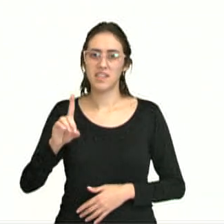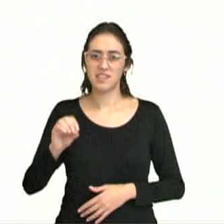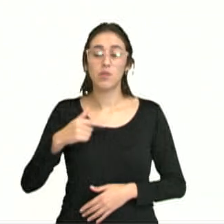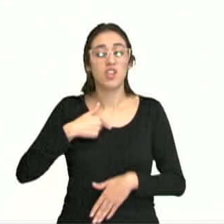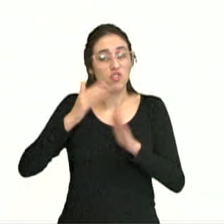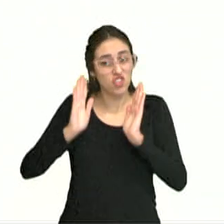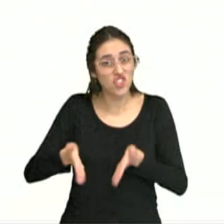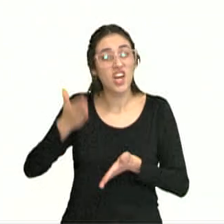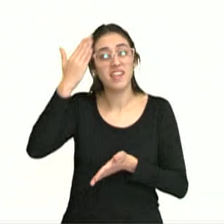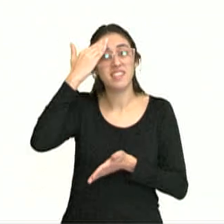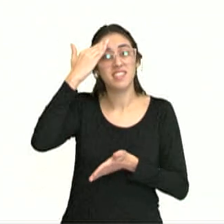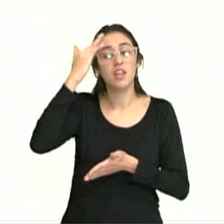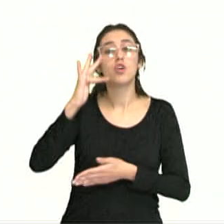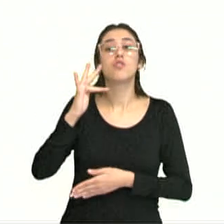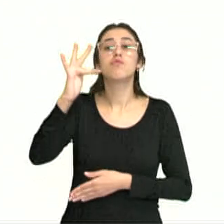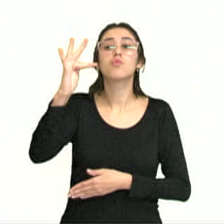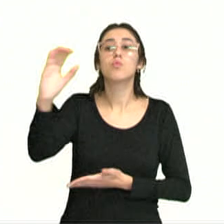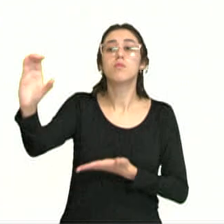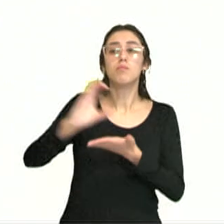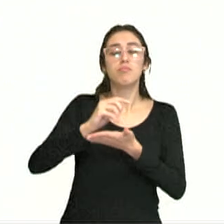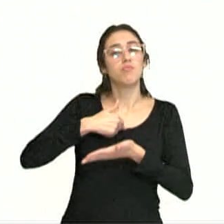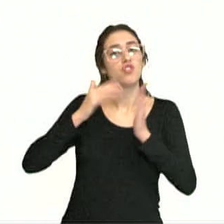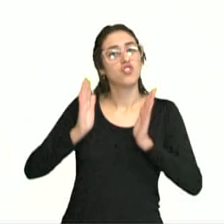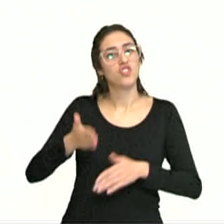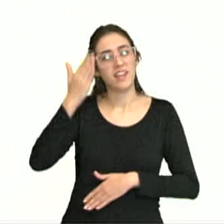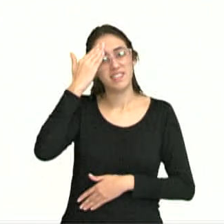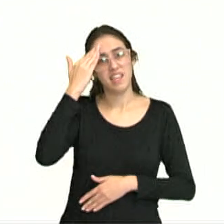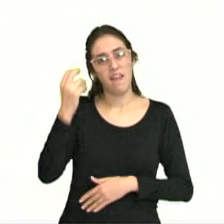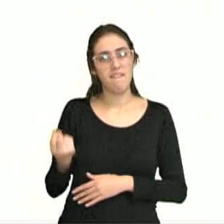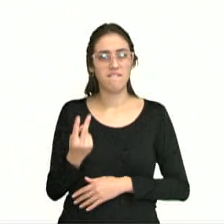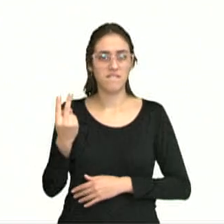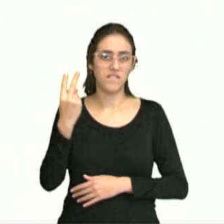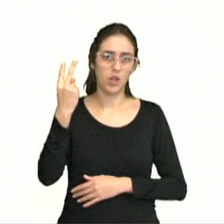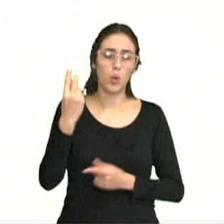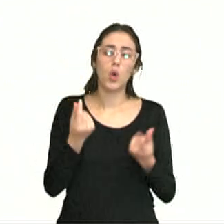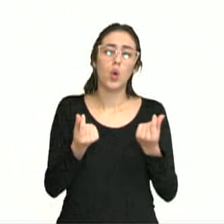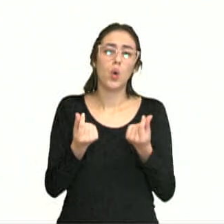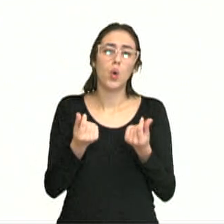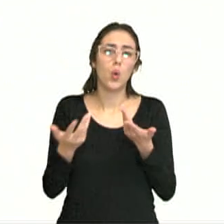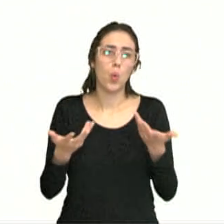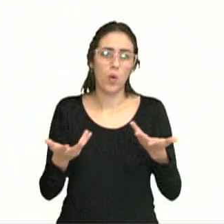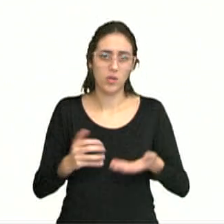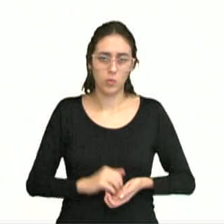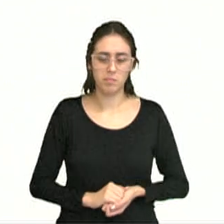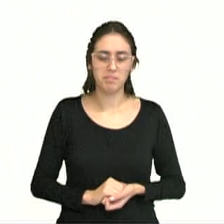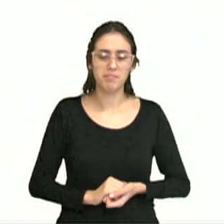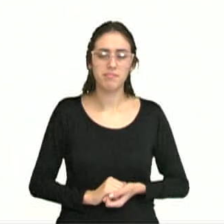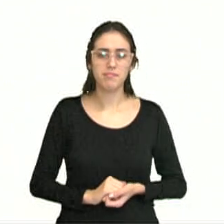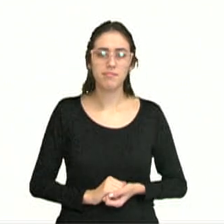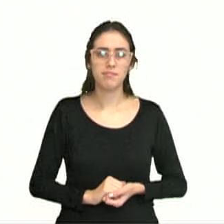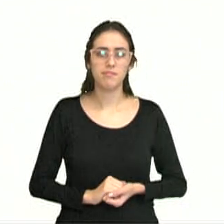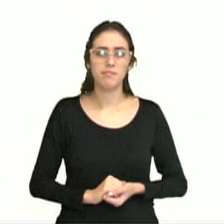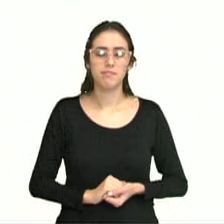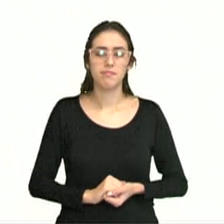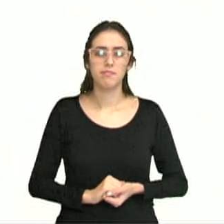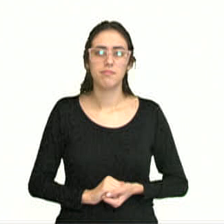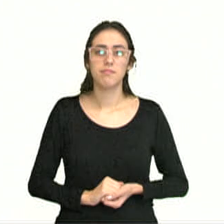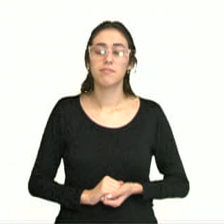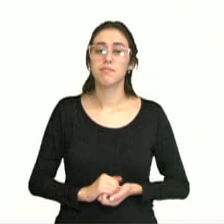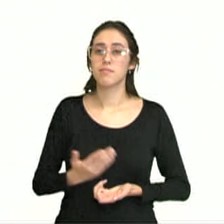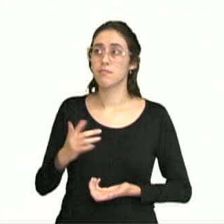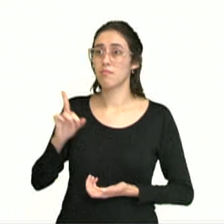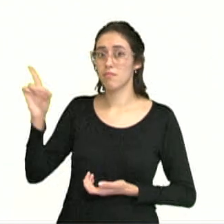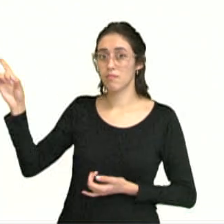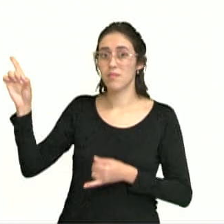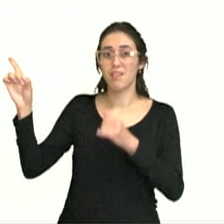qual vai ser o retorno lá no final do investimento, quanto que a gente vai ter no montante final, tá? E essa simulação